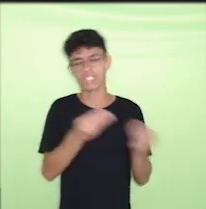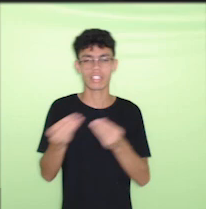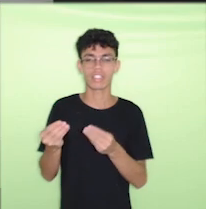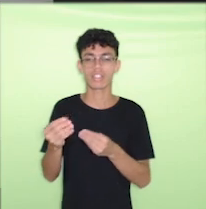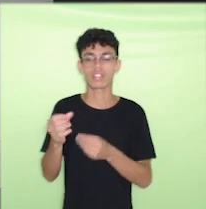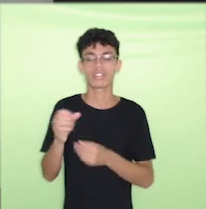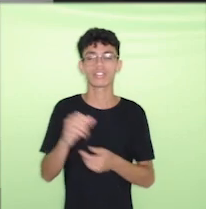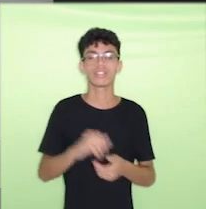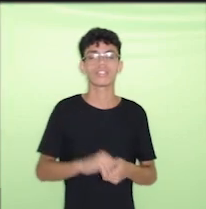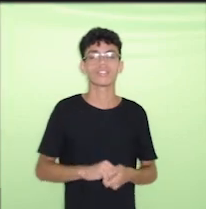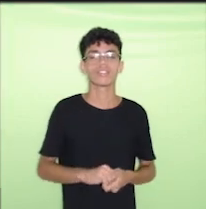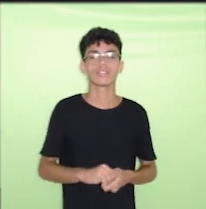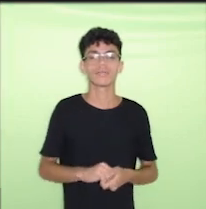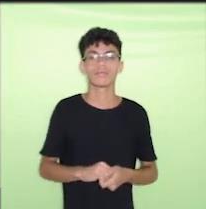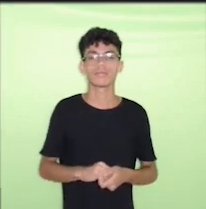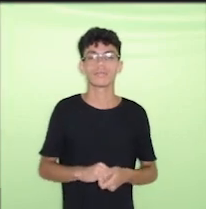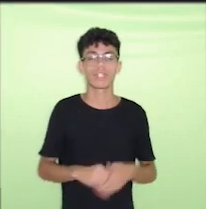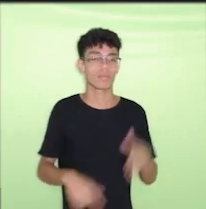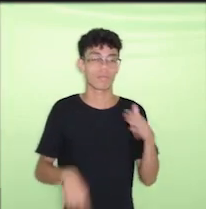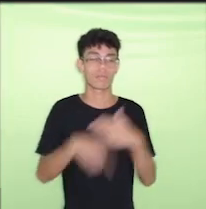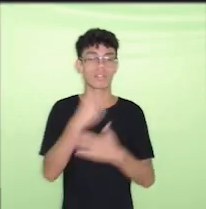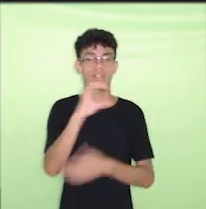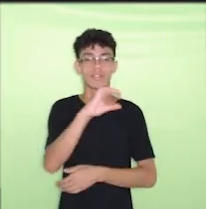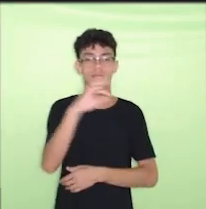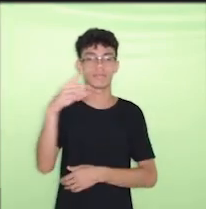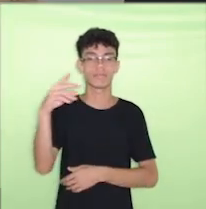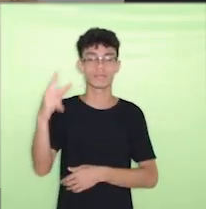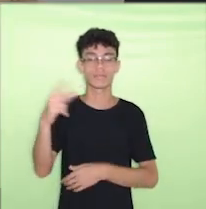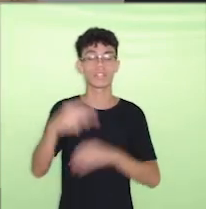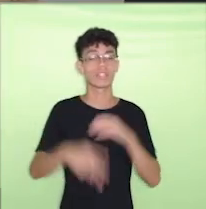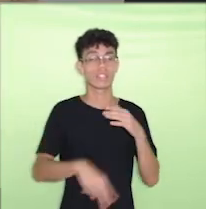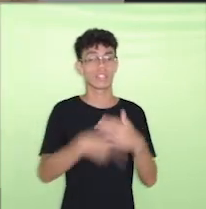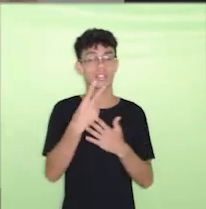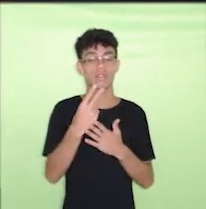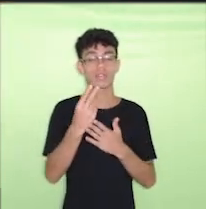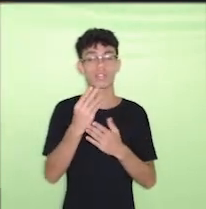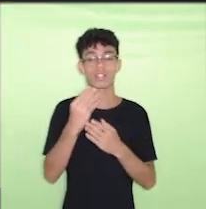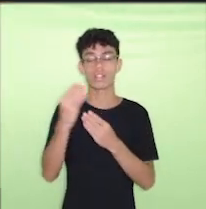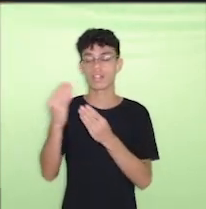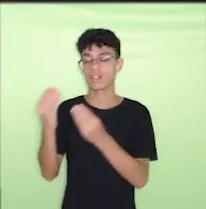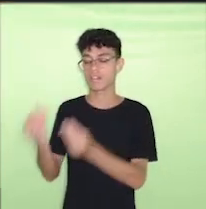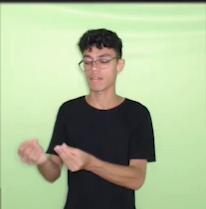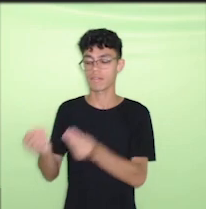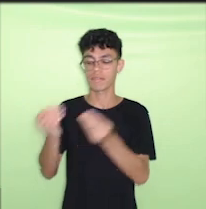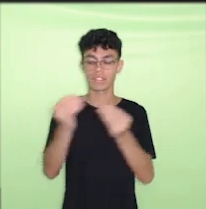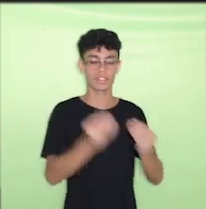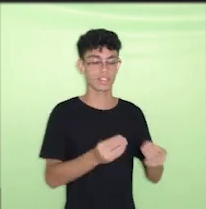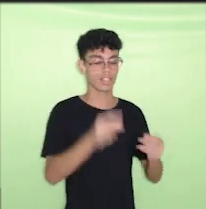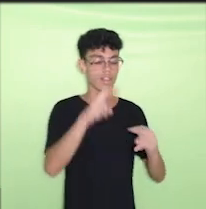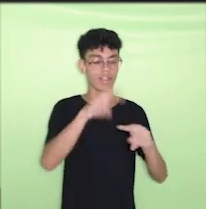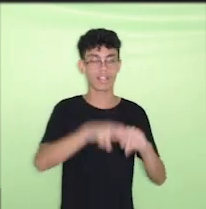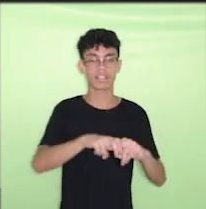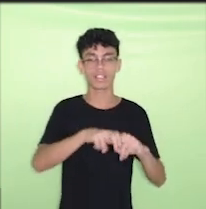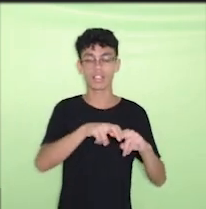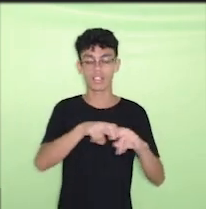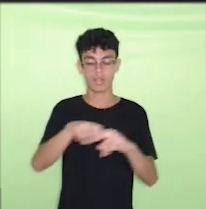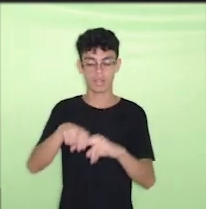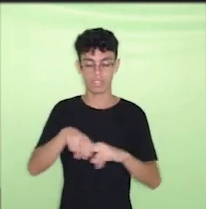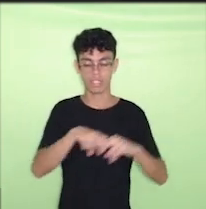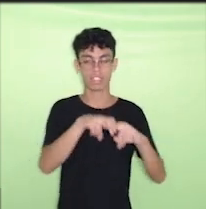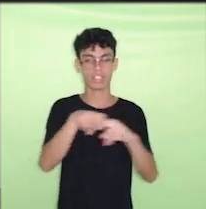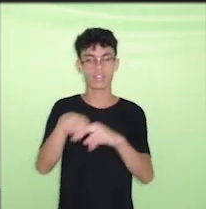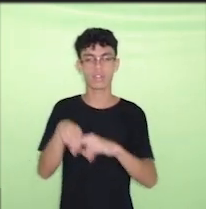superintendente chama à parte a primeira cooperadora, enquanto a segunda coloca a América sobre uma cadeira giratória de